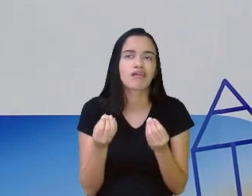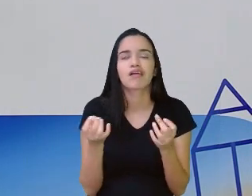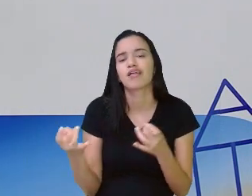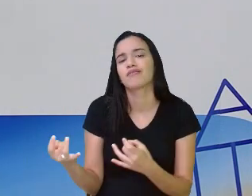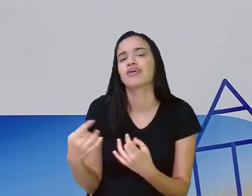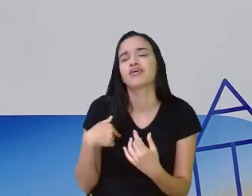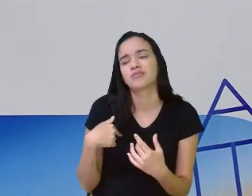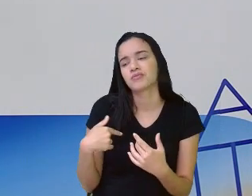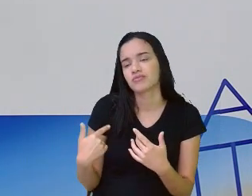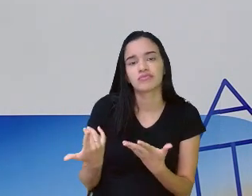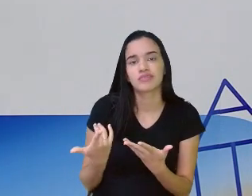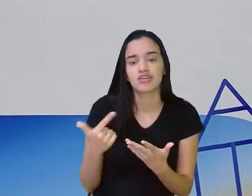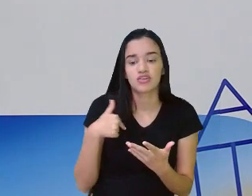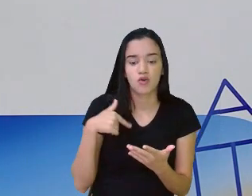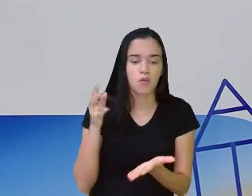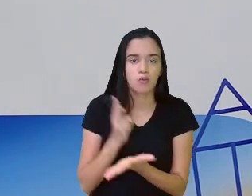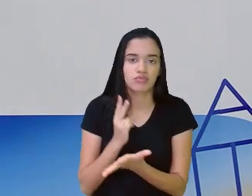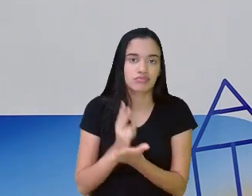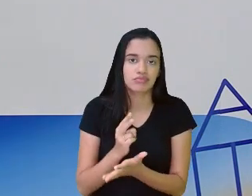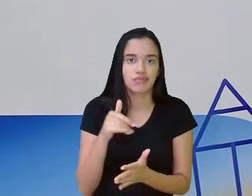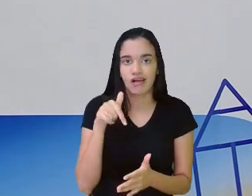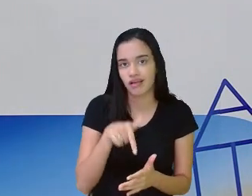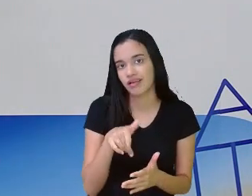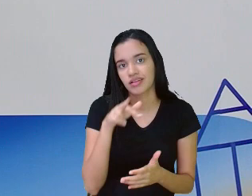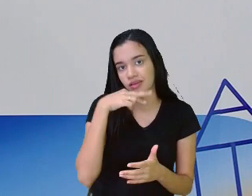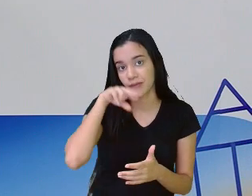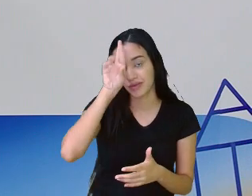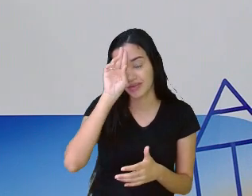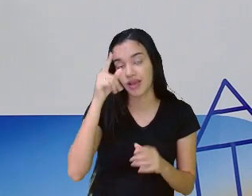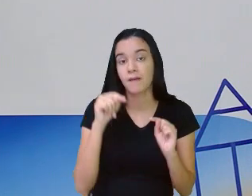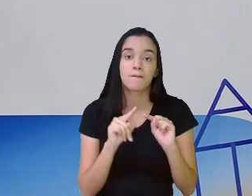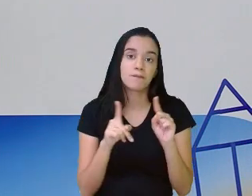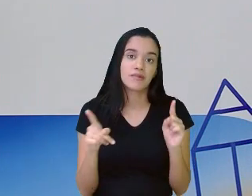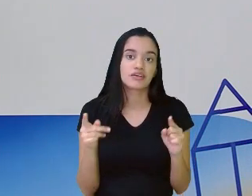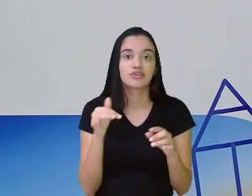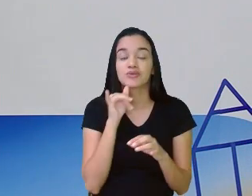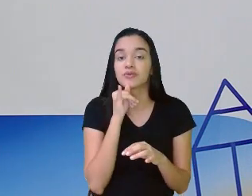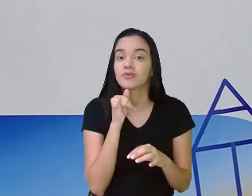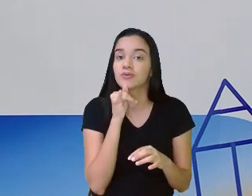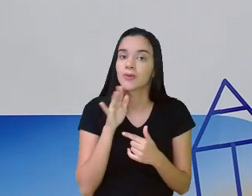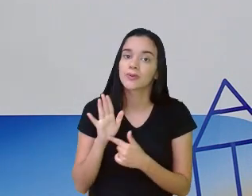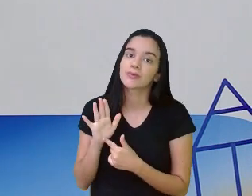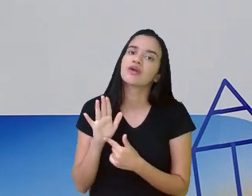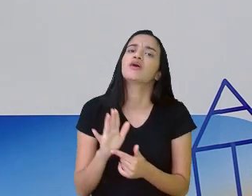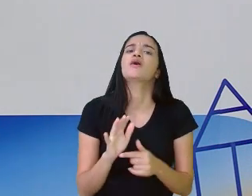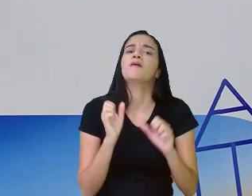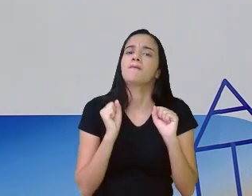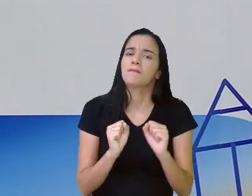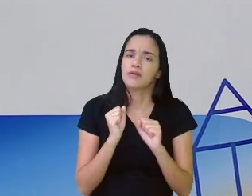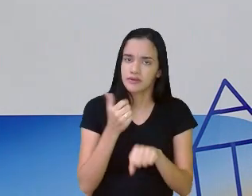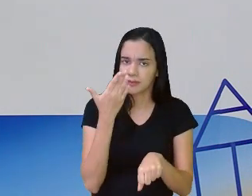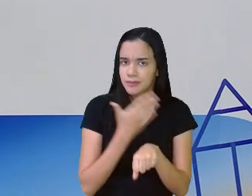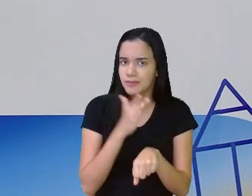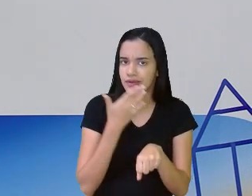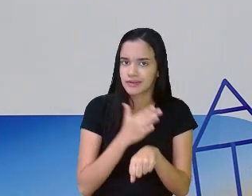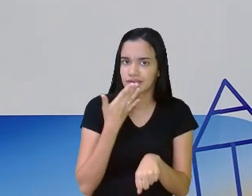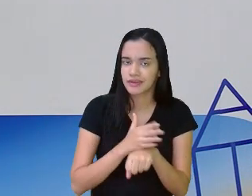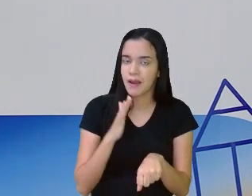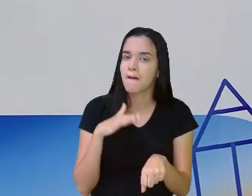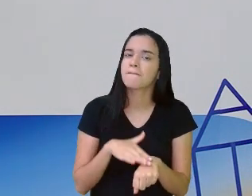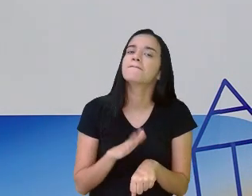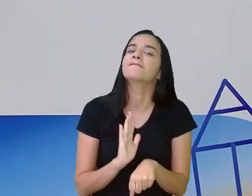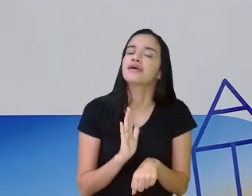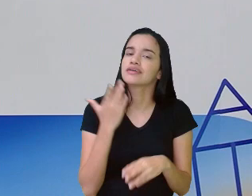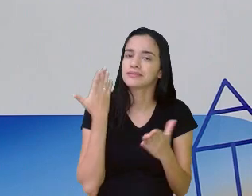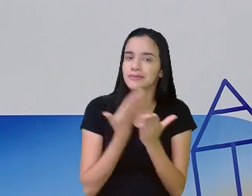deixam eu ficar aqui até meio-dia. Então, eu dou o exemplo aqui, mas você sabe que pode praticar bem mais quando